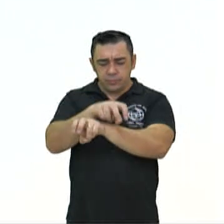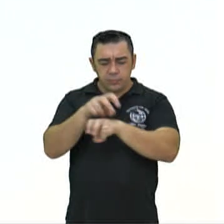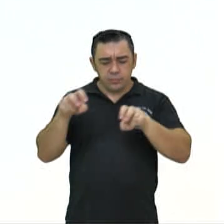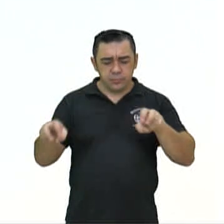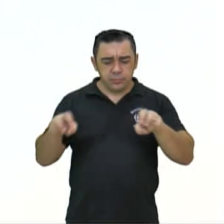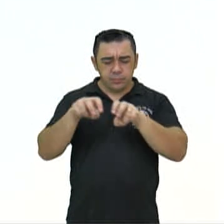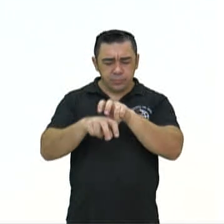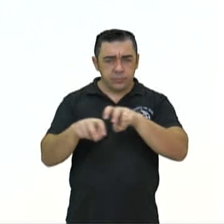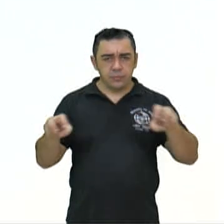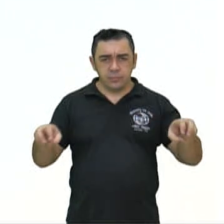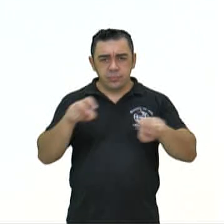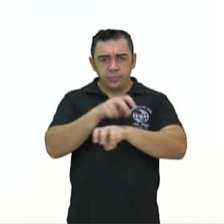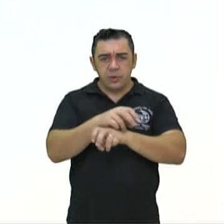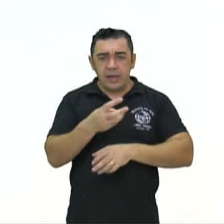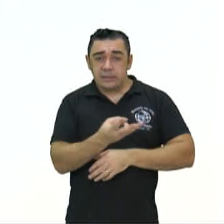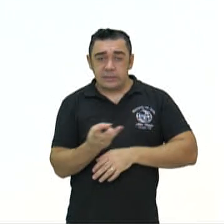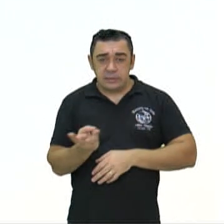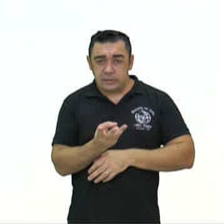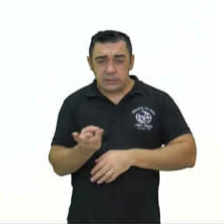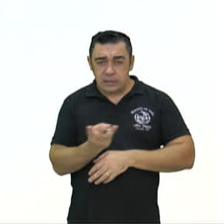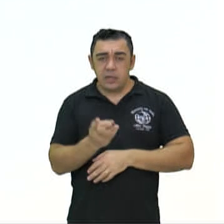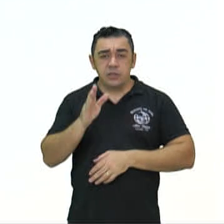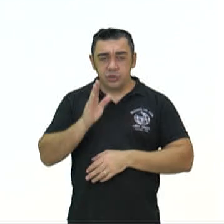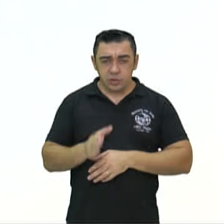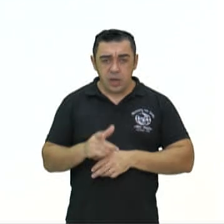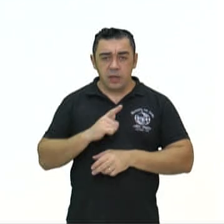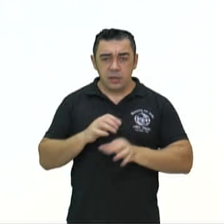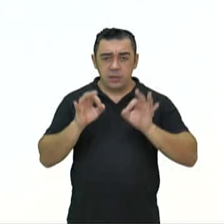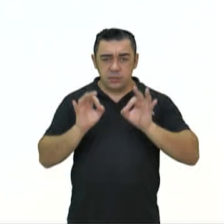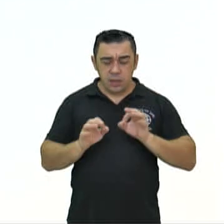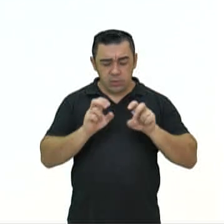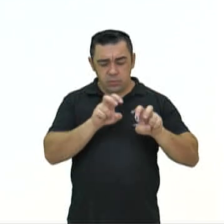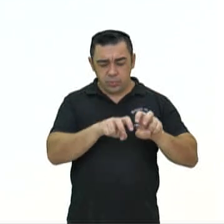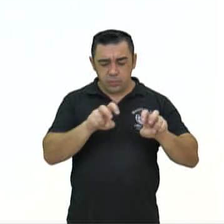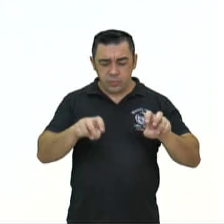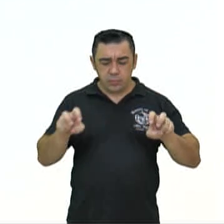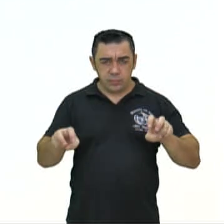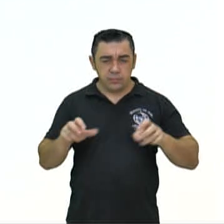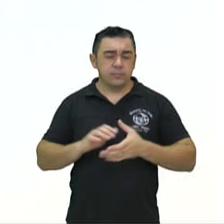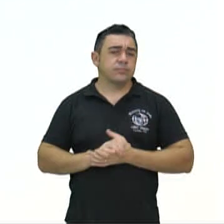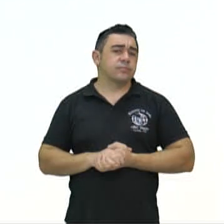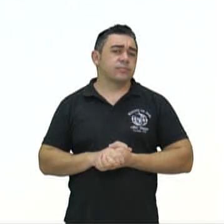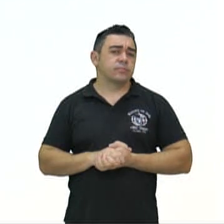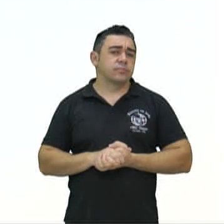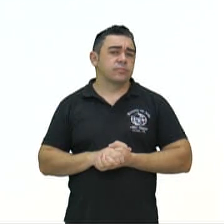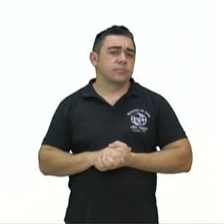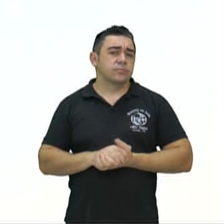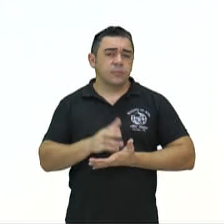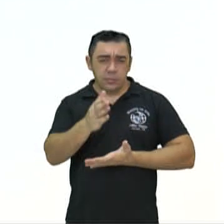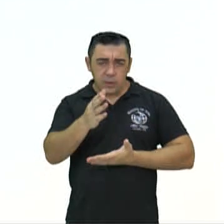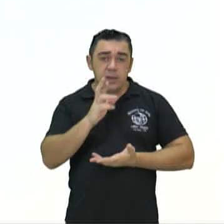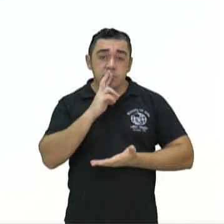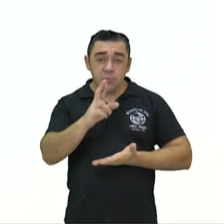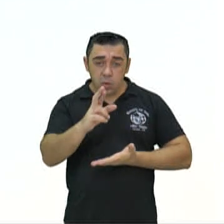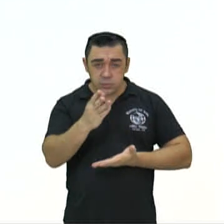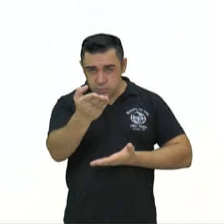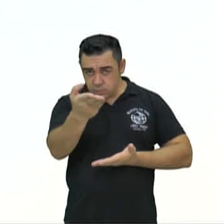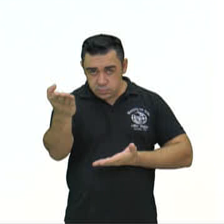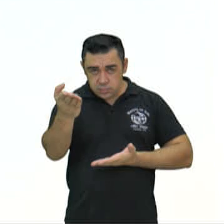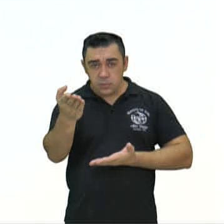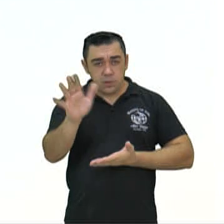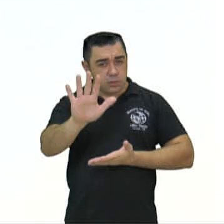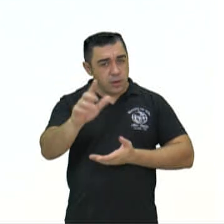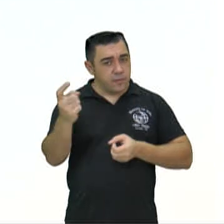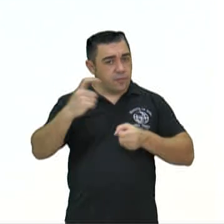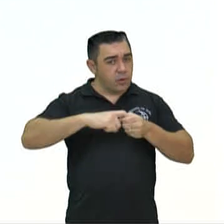possibilidades de as 3 meninas se acomodarem nas 3 carteiras? Então, resolvam aí e a gente